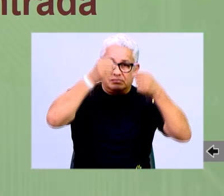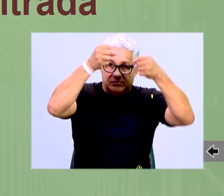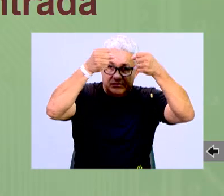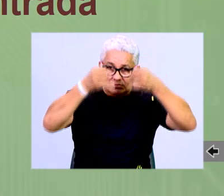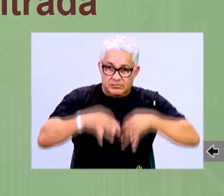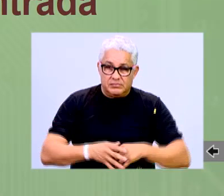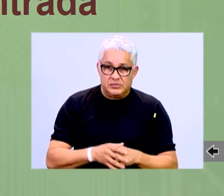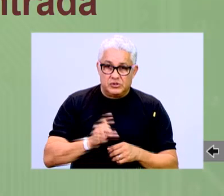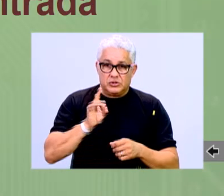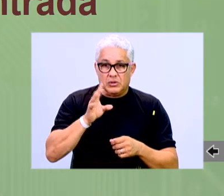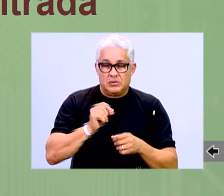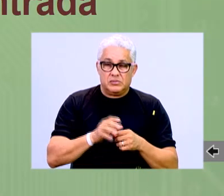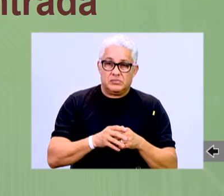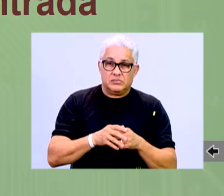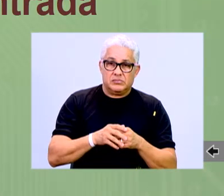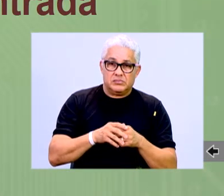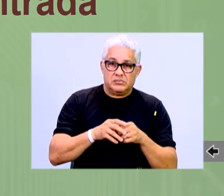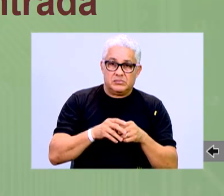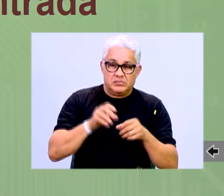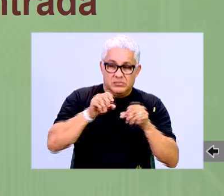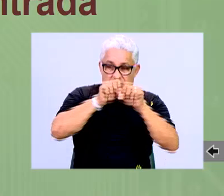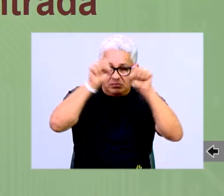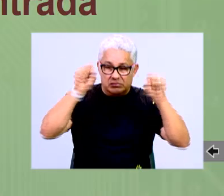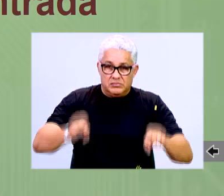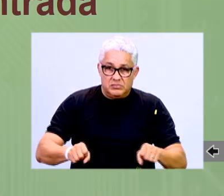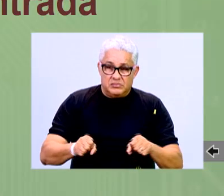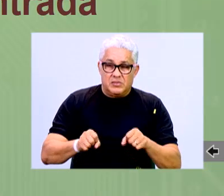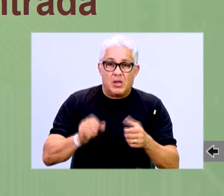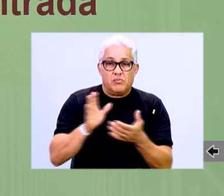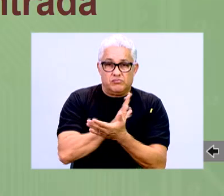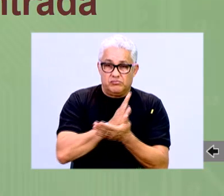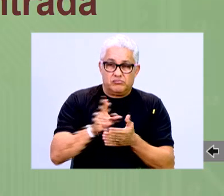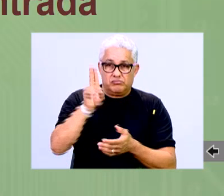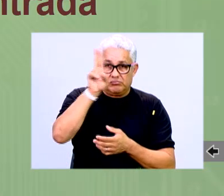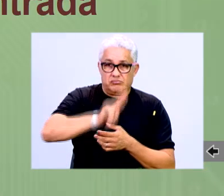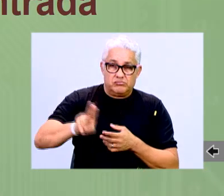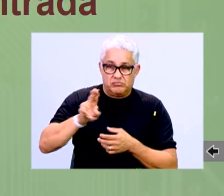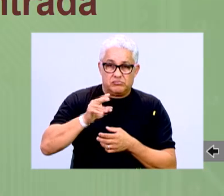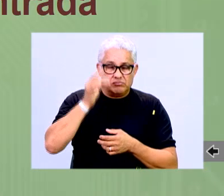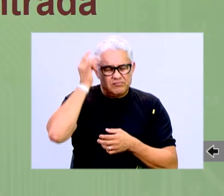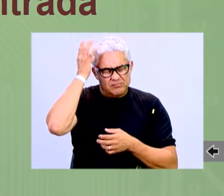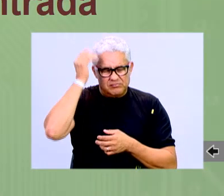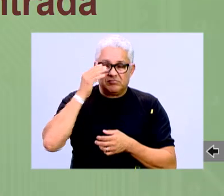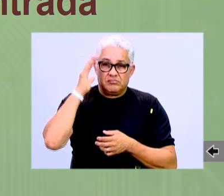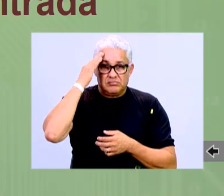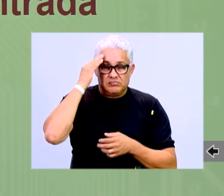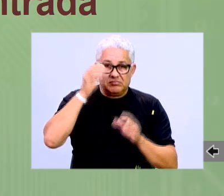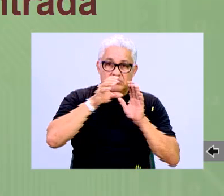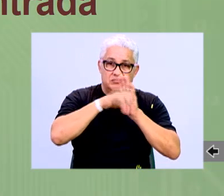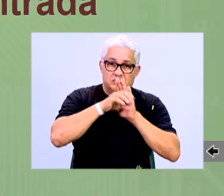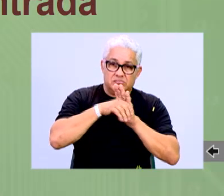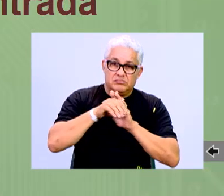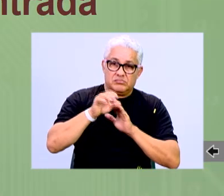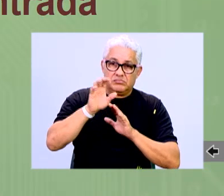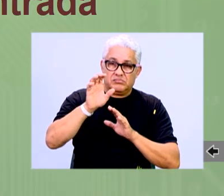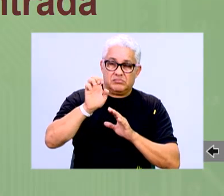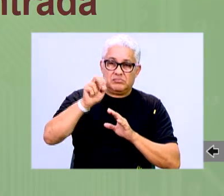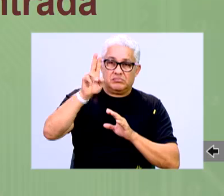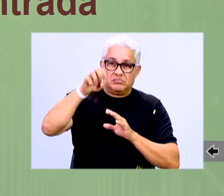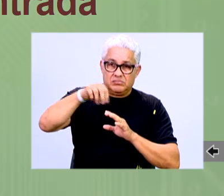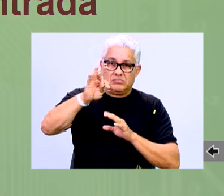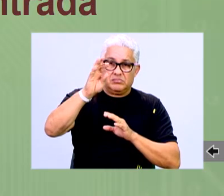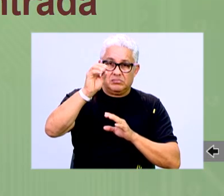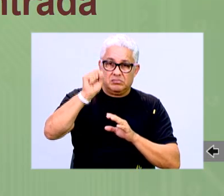apenas as saídas do sistema. Usuários entendem facilmente o conceito de eventos